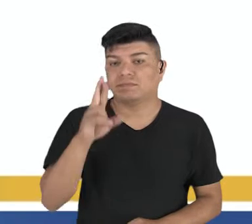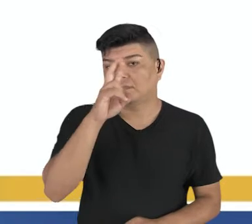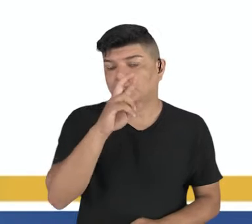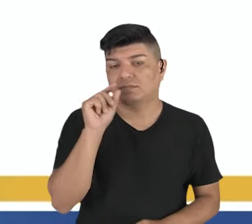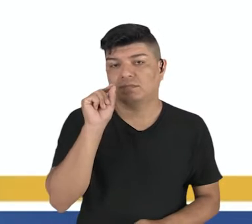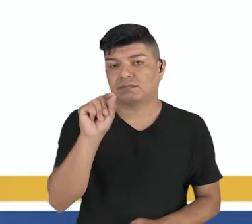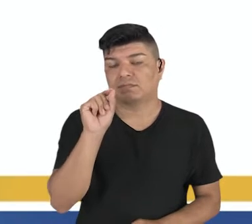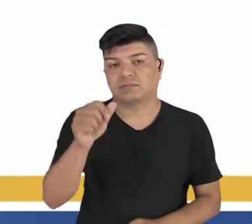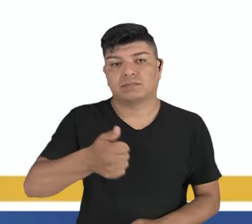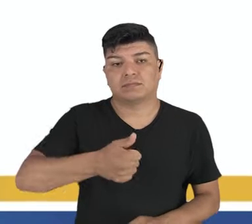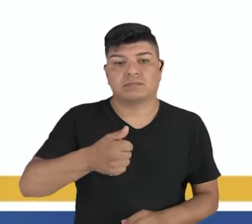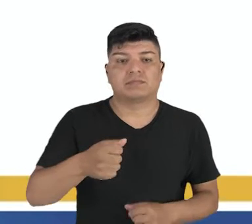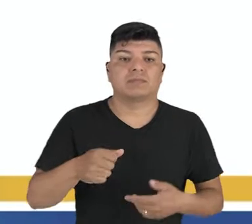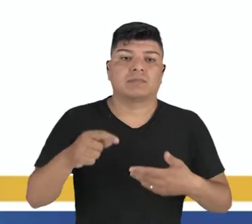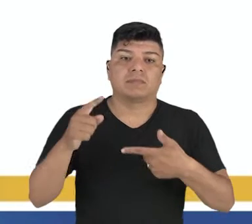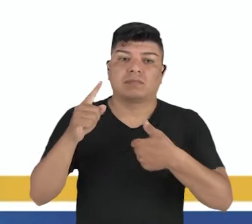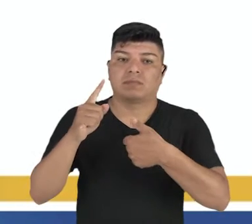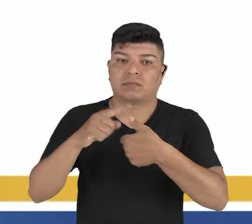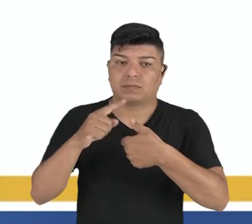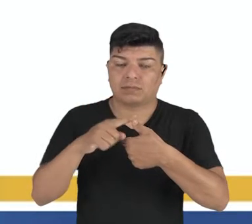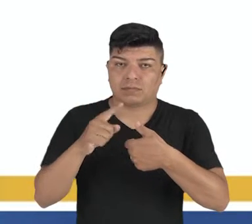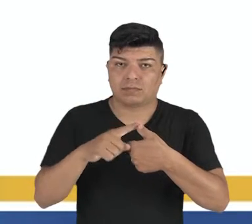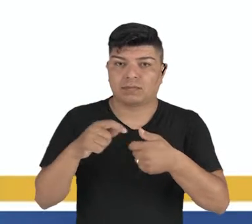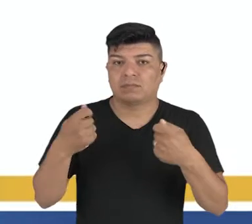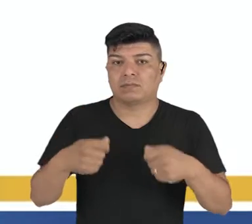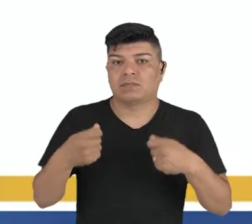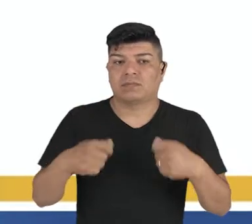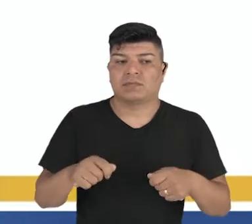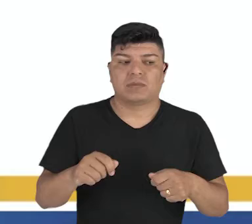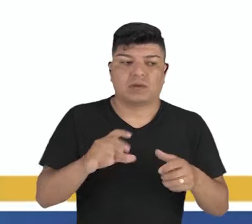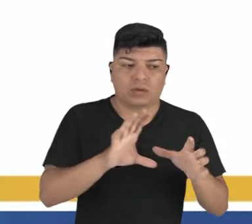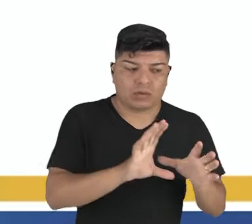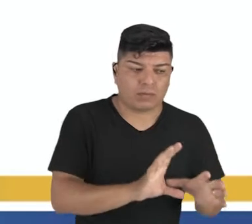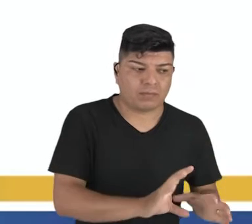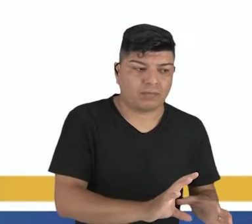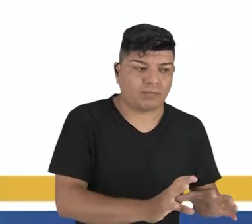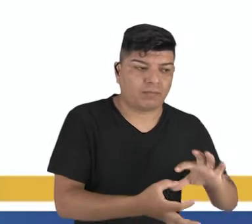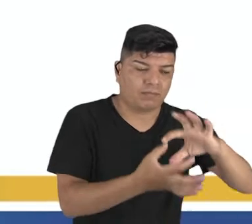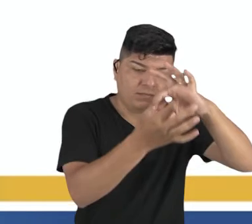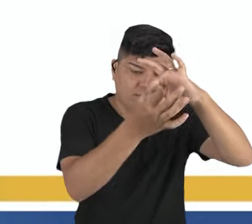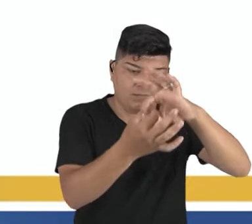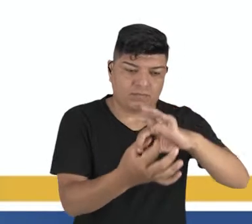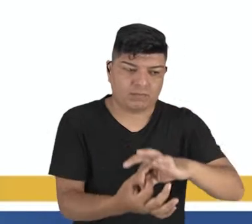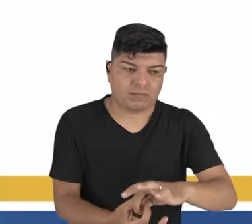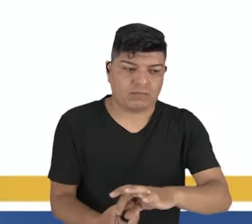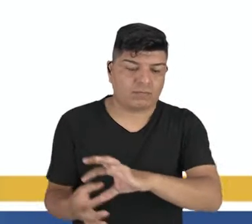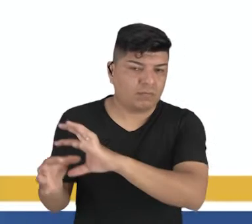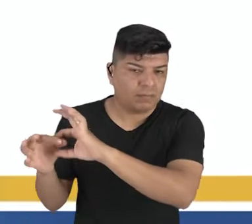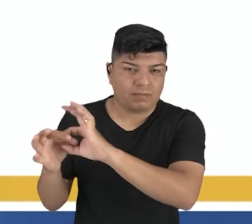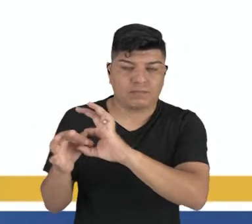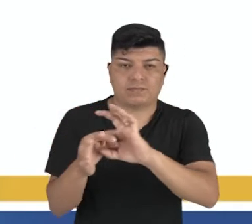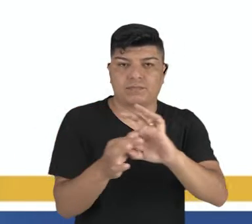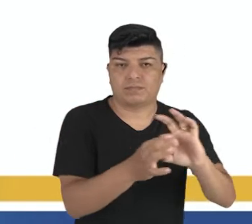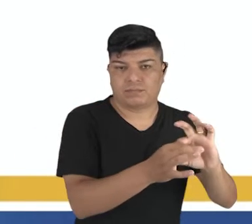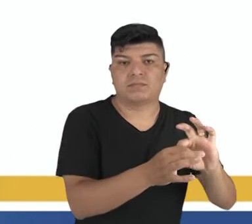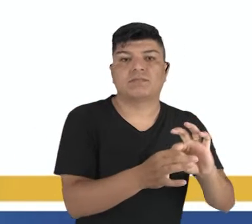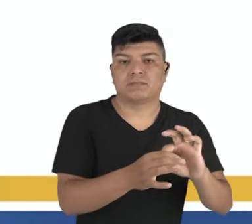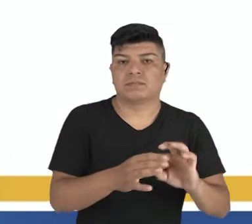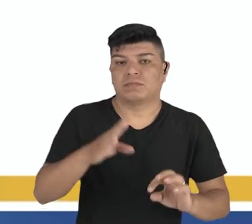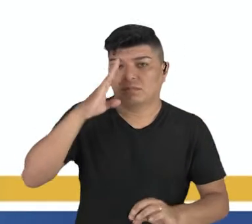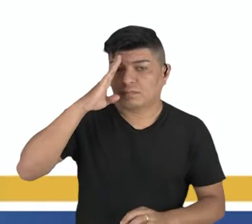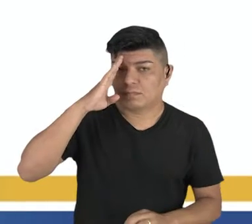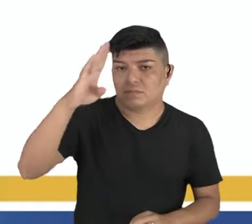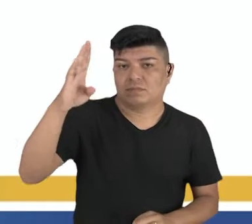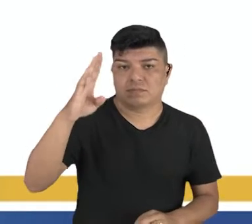quê? Primeiro, o texto expositivo precisa de coesão e coerência. A harmonia na escrita é fundamental para